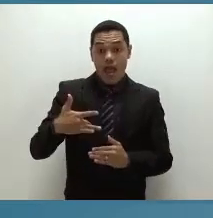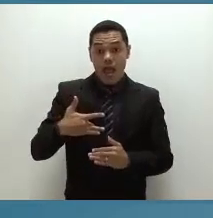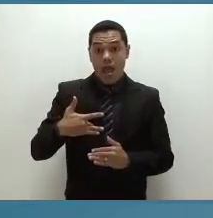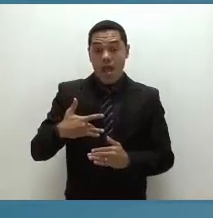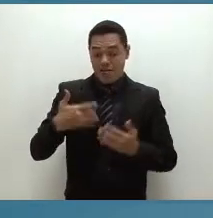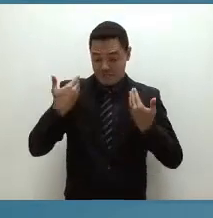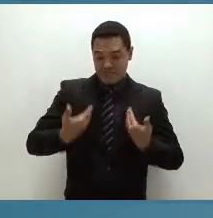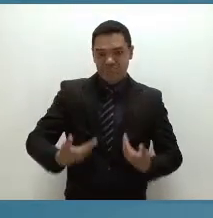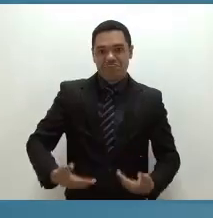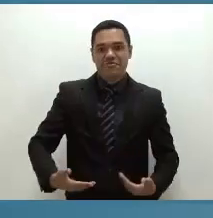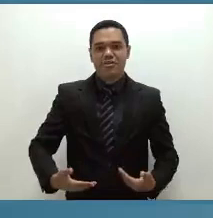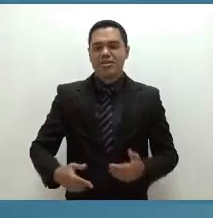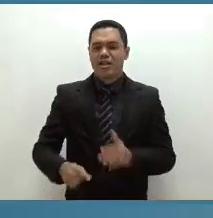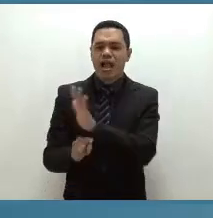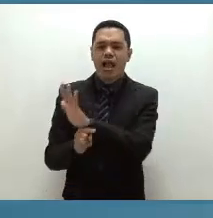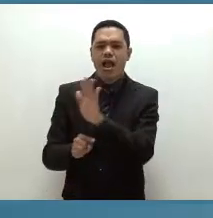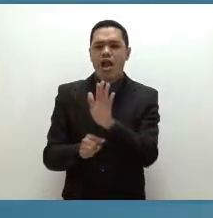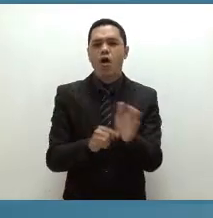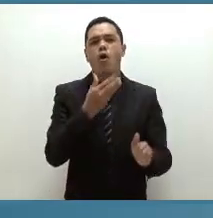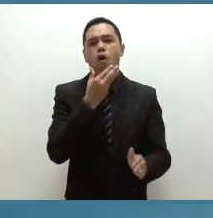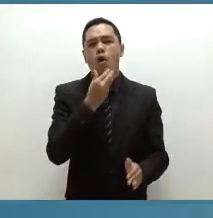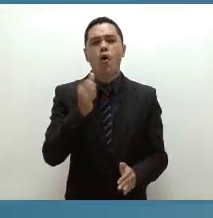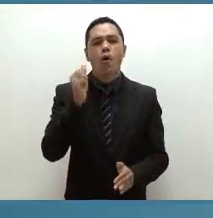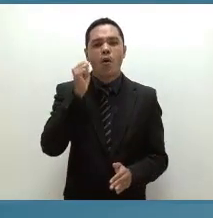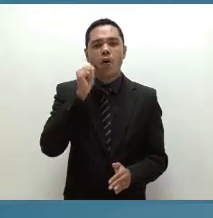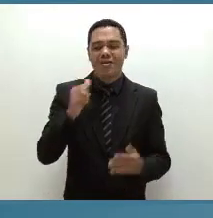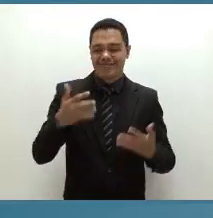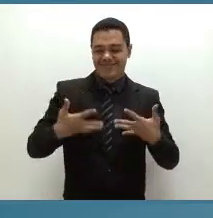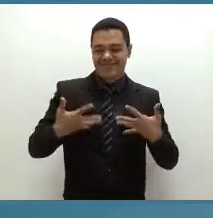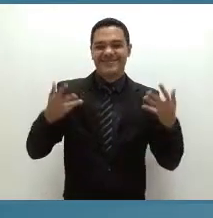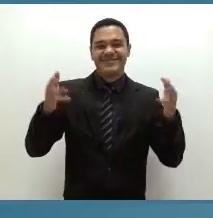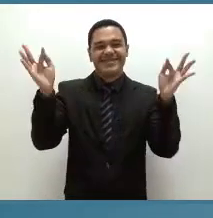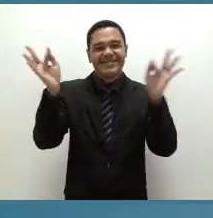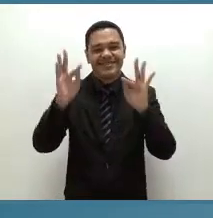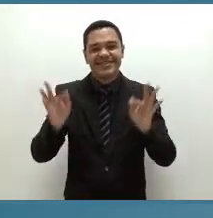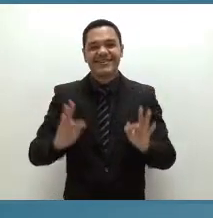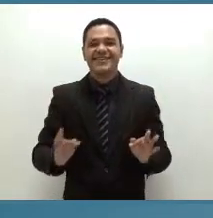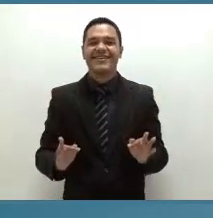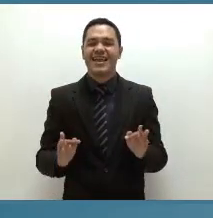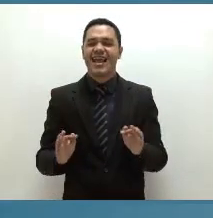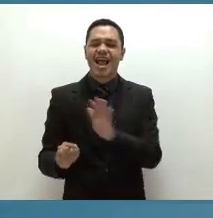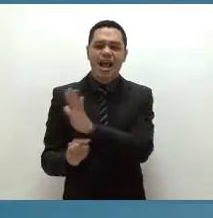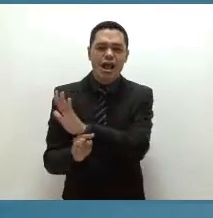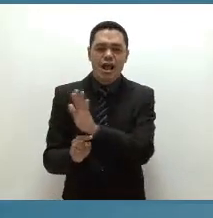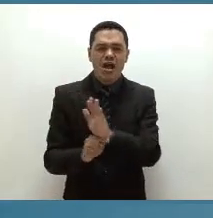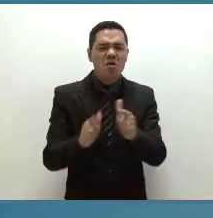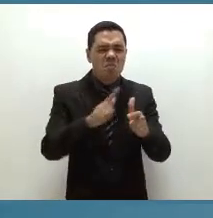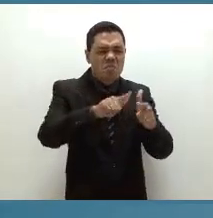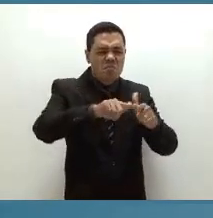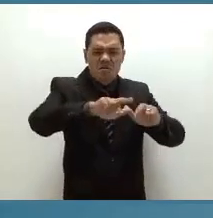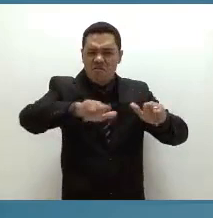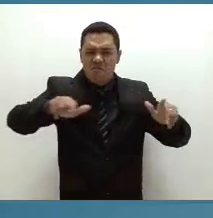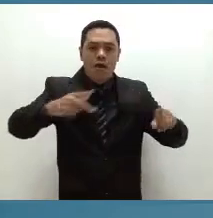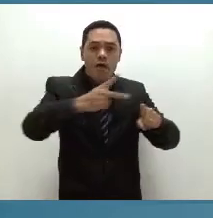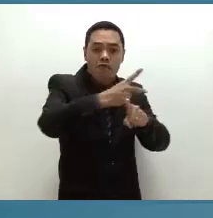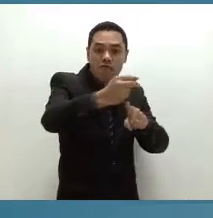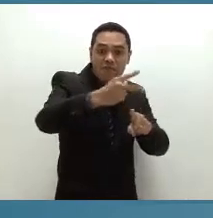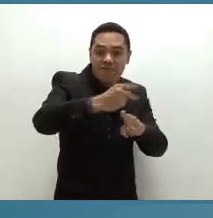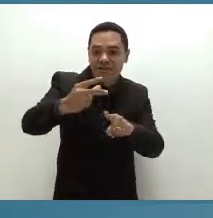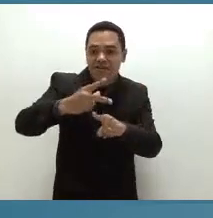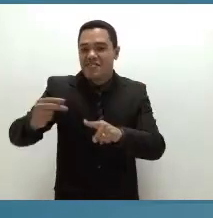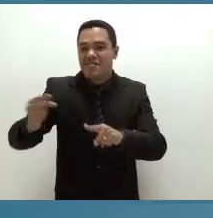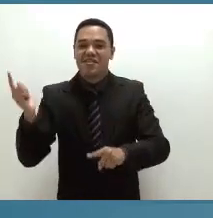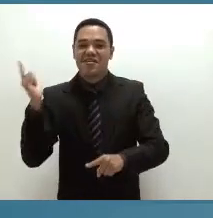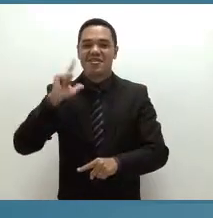homens e mulheres a serem mais felizes, vencerem adversidades e seguirem os preceitos